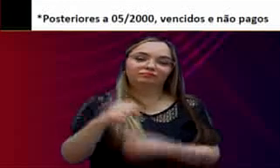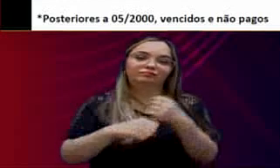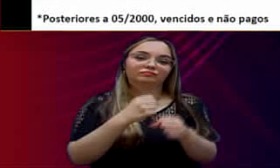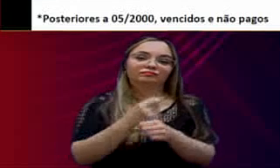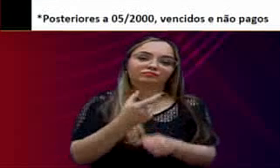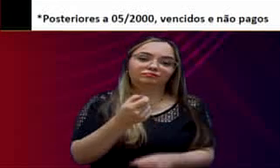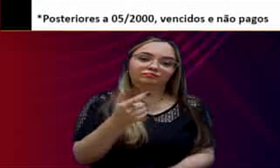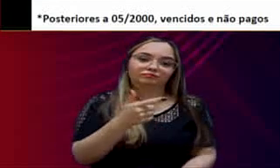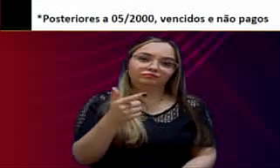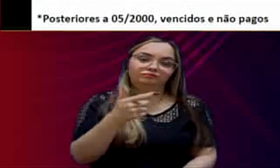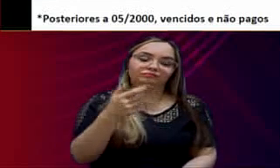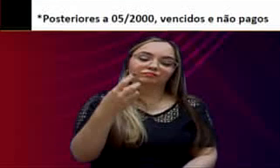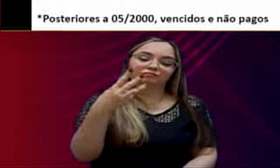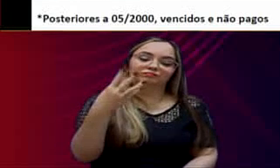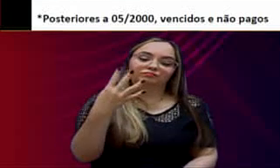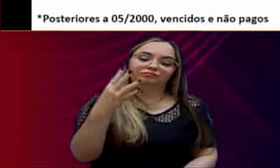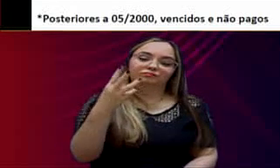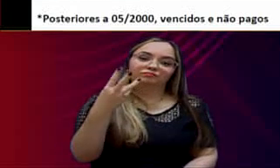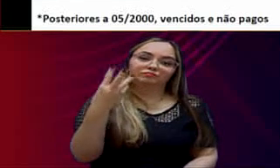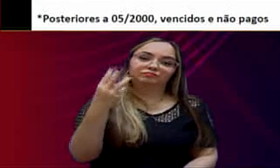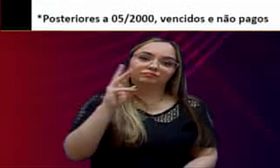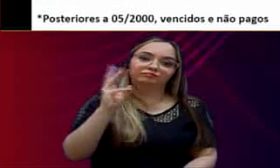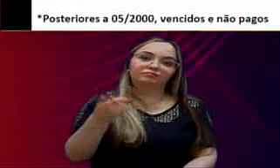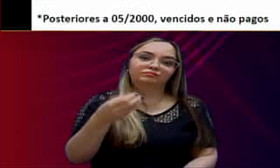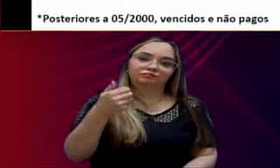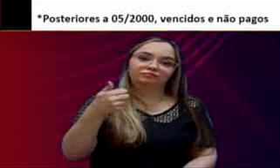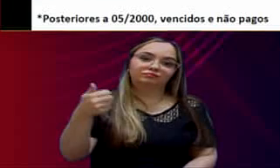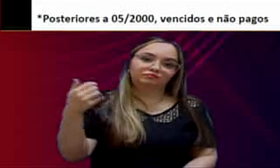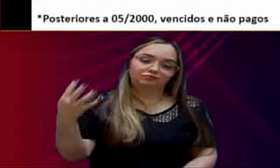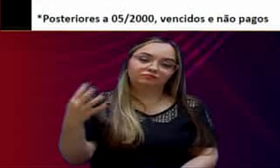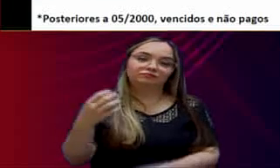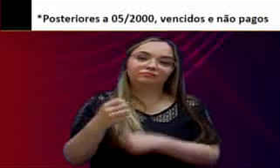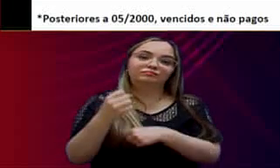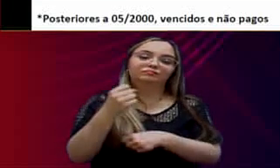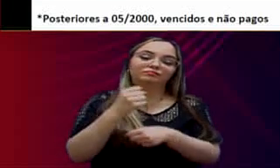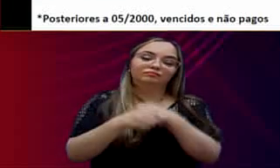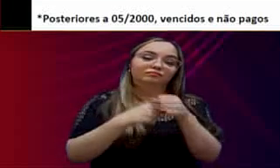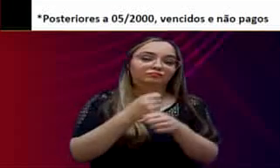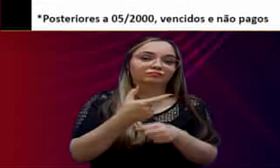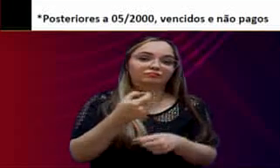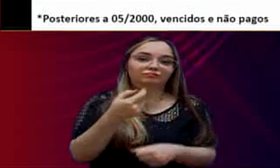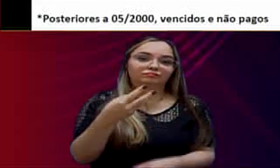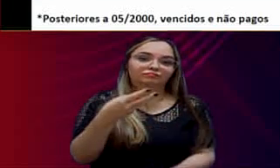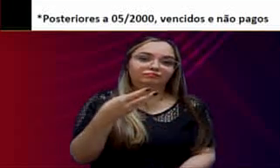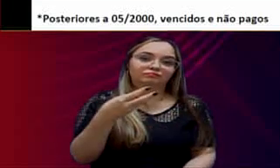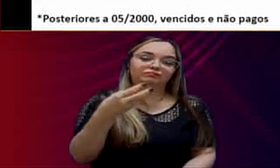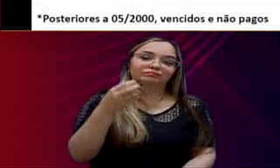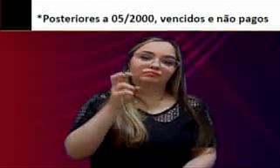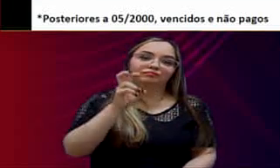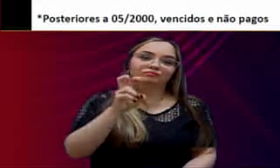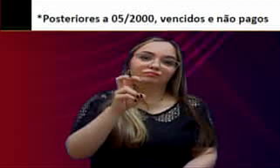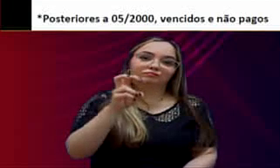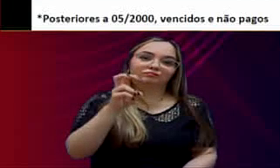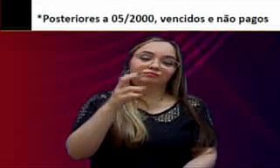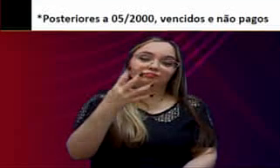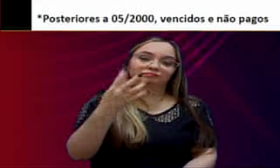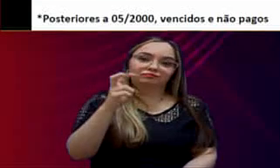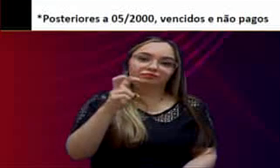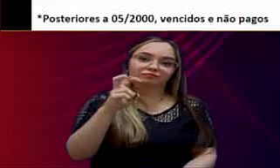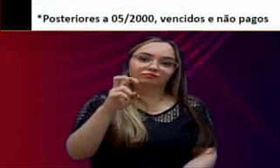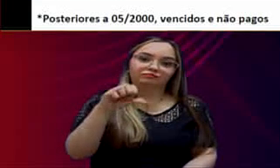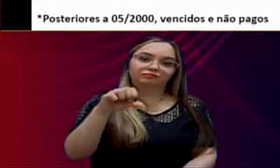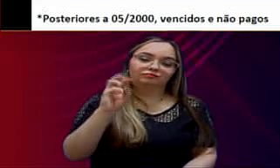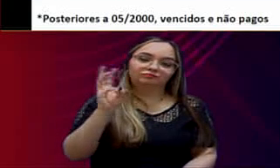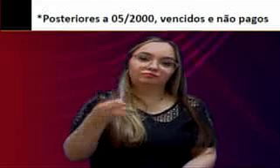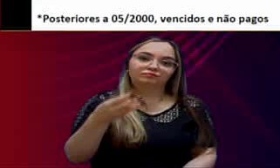2022 343 milhões 1114 em 2023 469 milhões 565 em